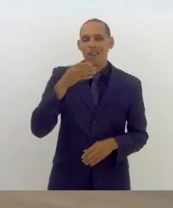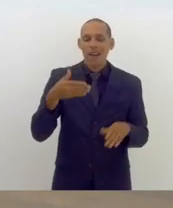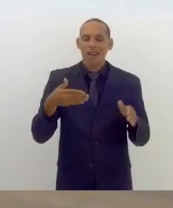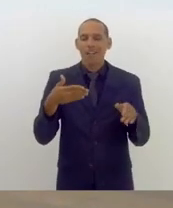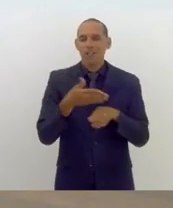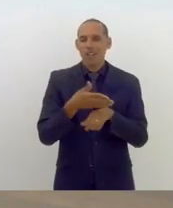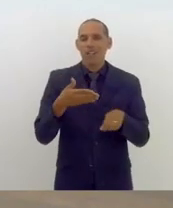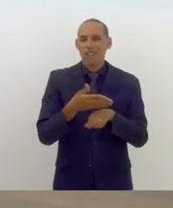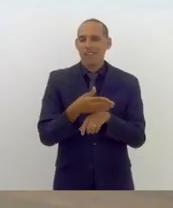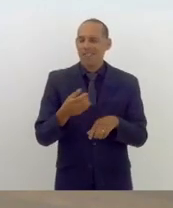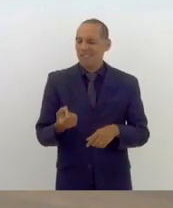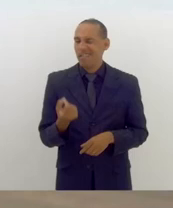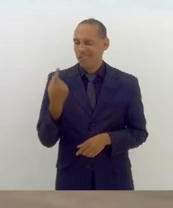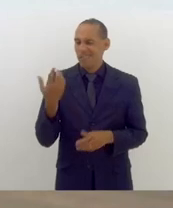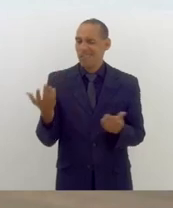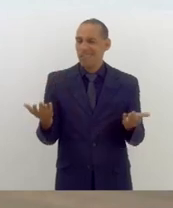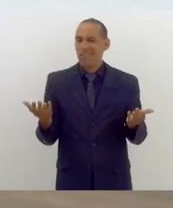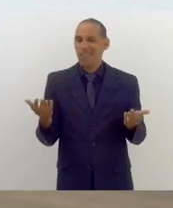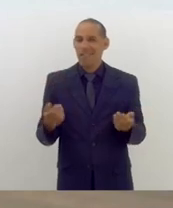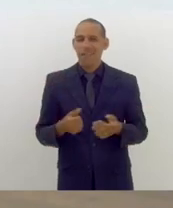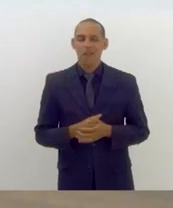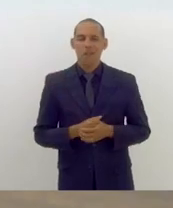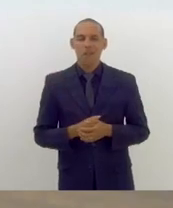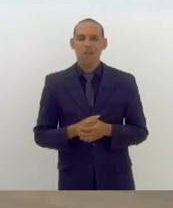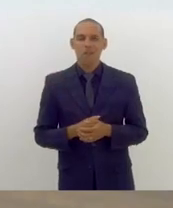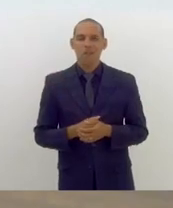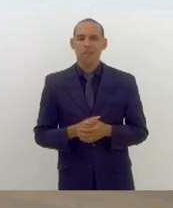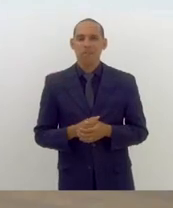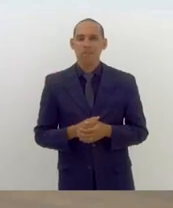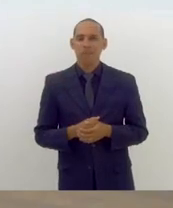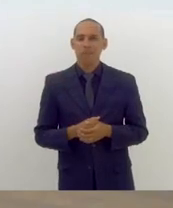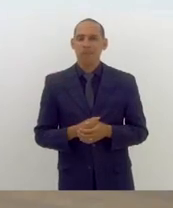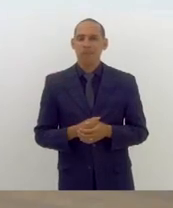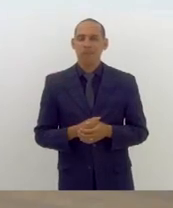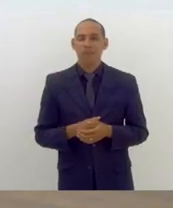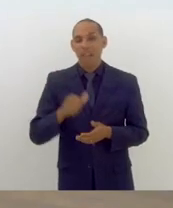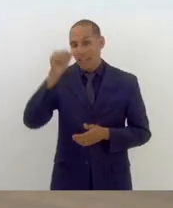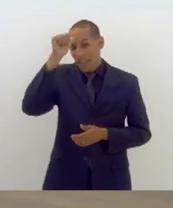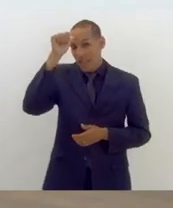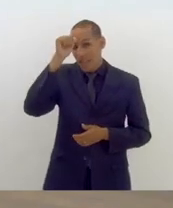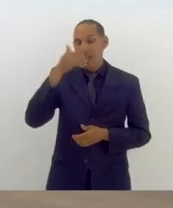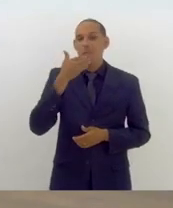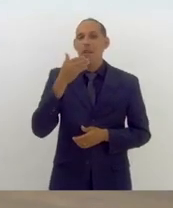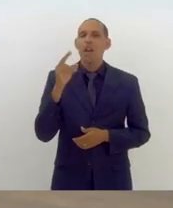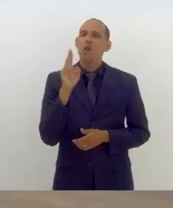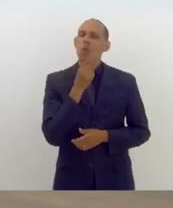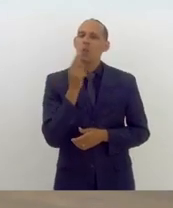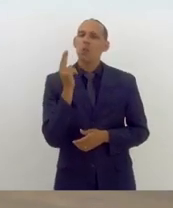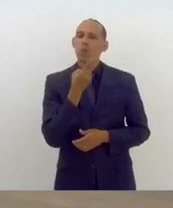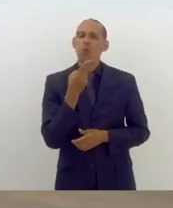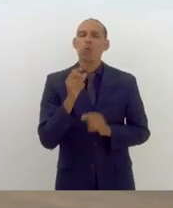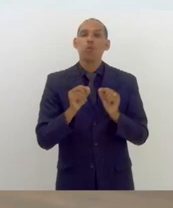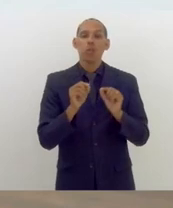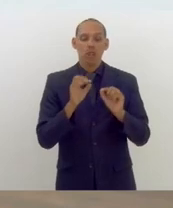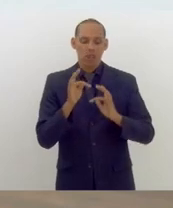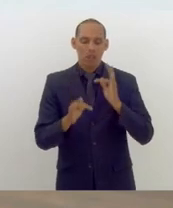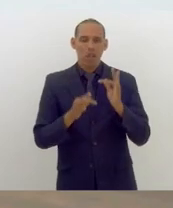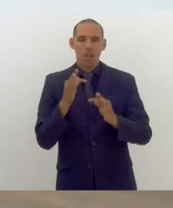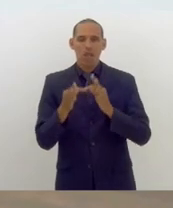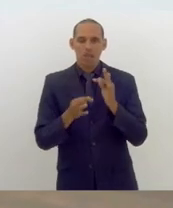alguma coisa estranha nisso aí né Cláudio Castro pediu urgência na tramitação